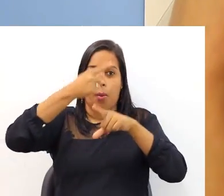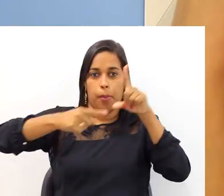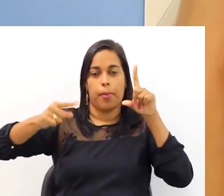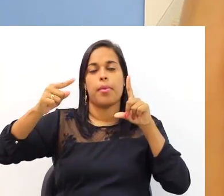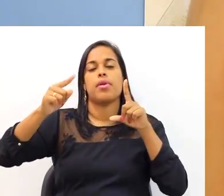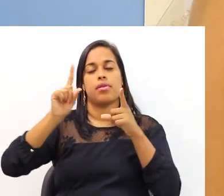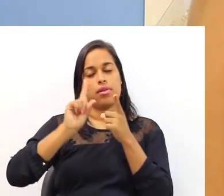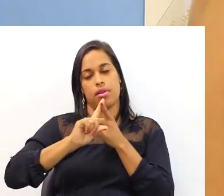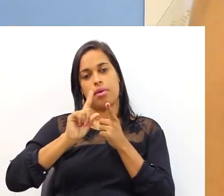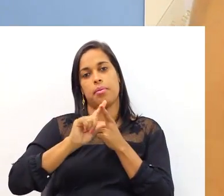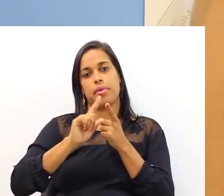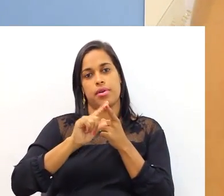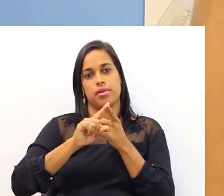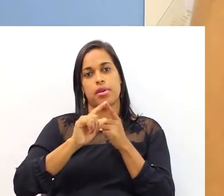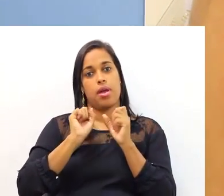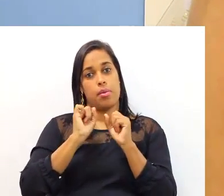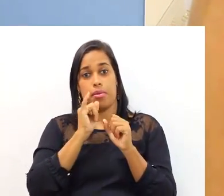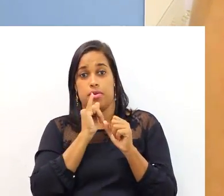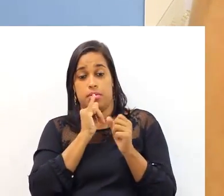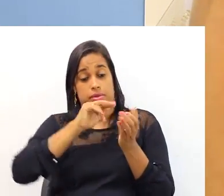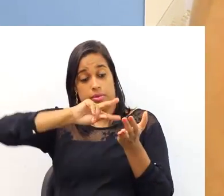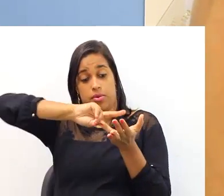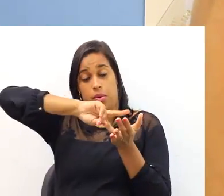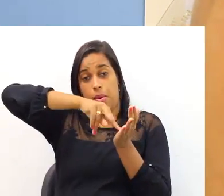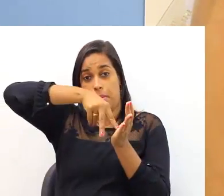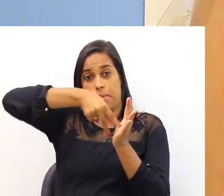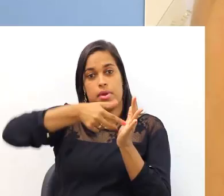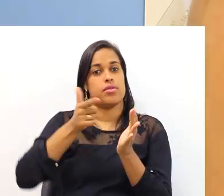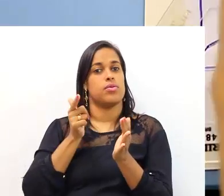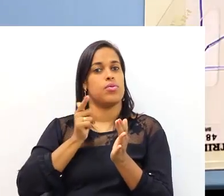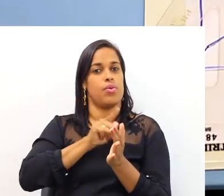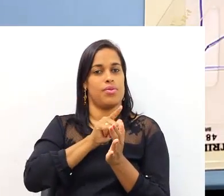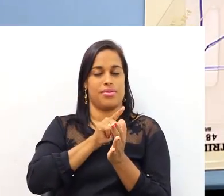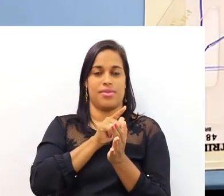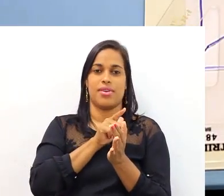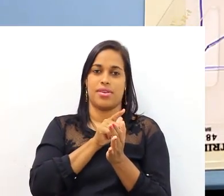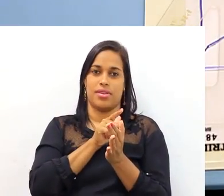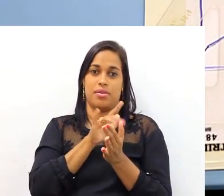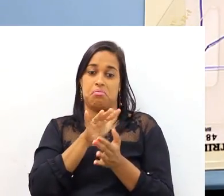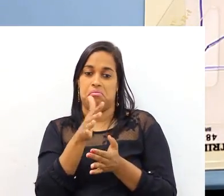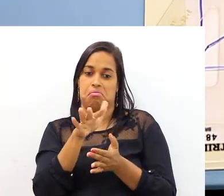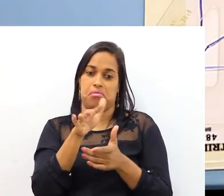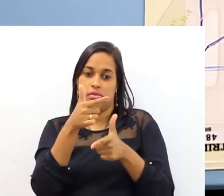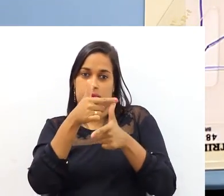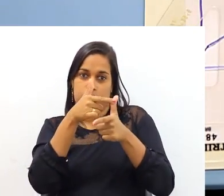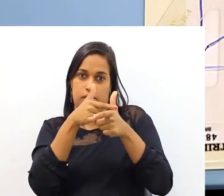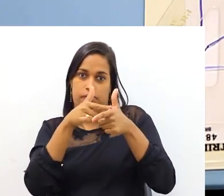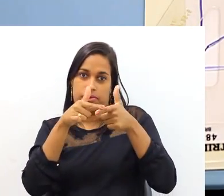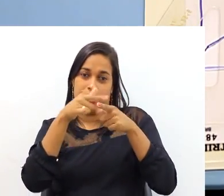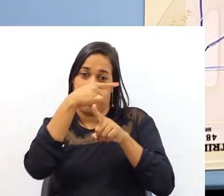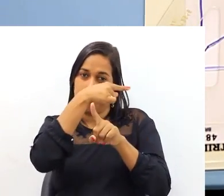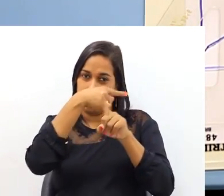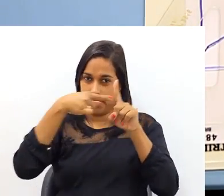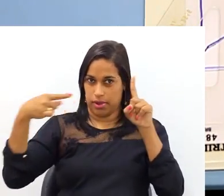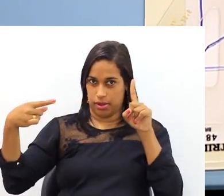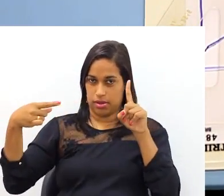posso dividir aqui com a minha régua. Uma marcação aqui, mais ou menos, na metade.